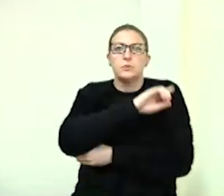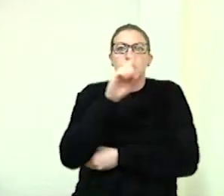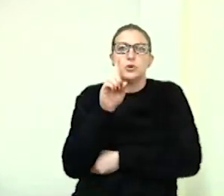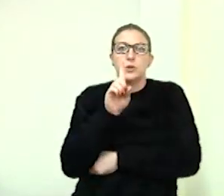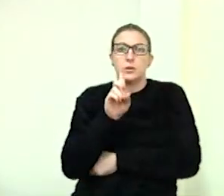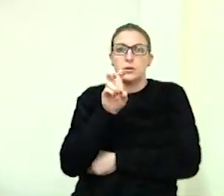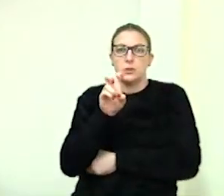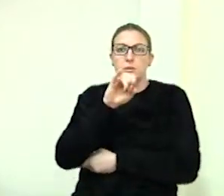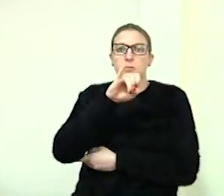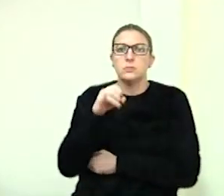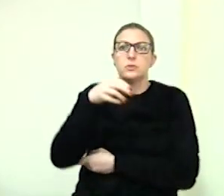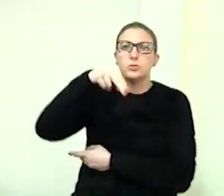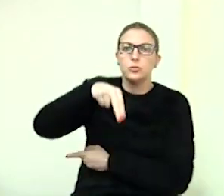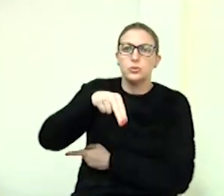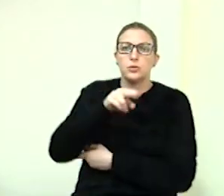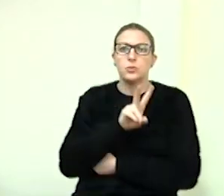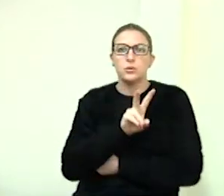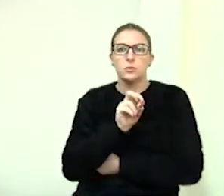2020.